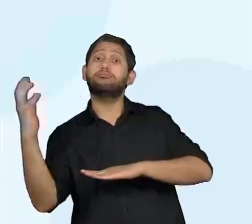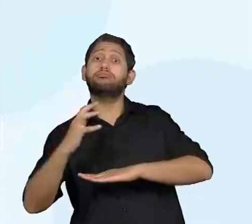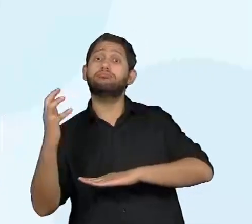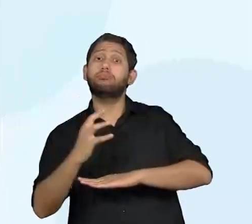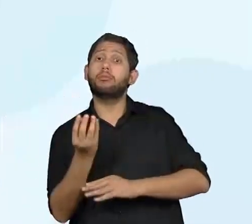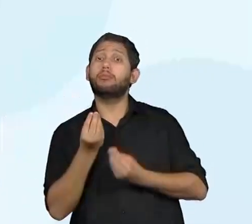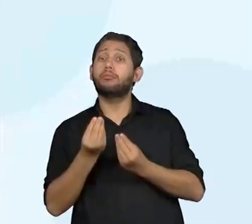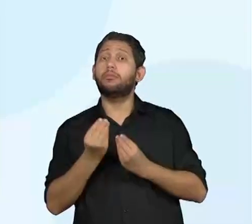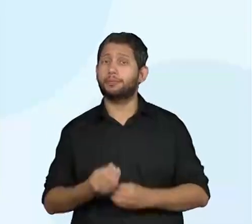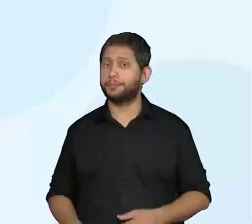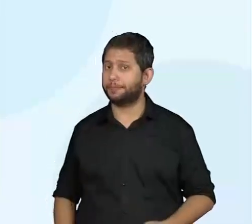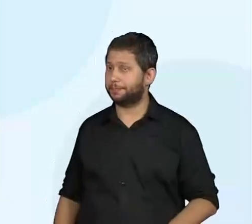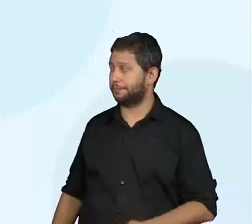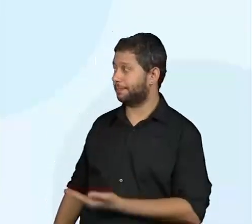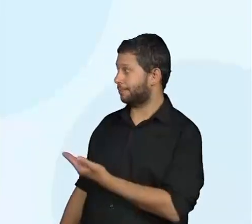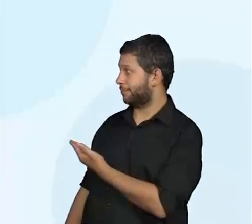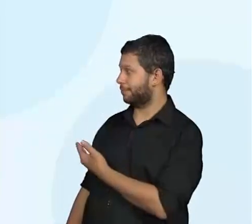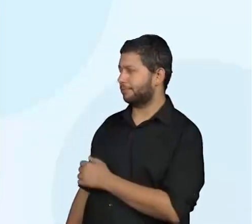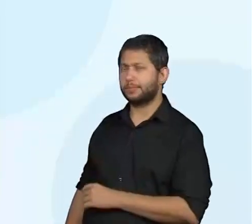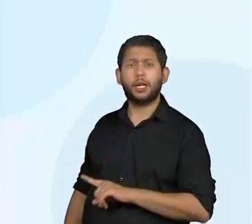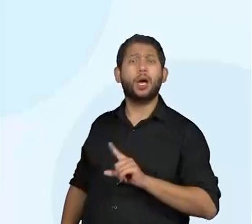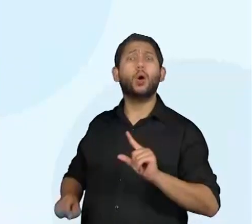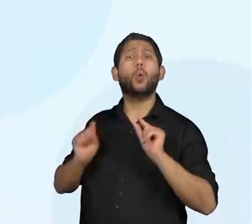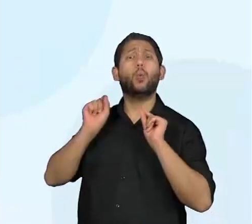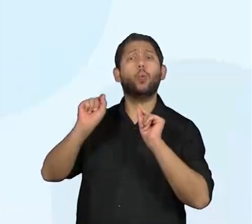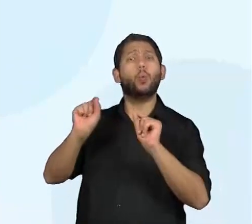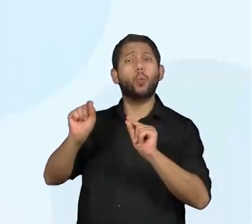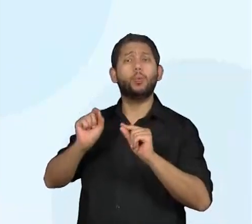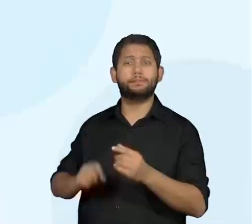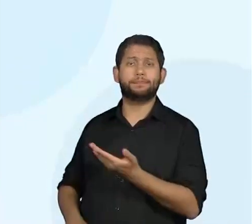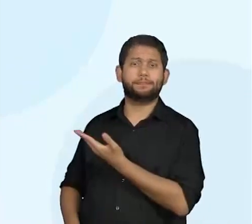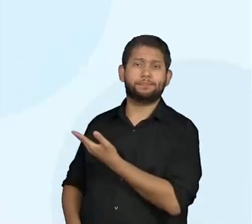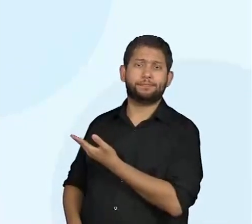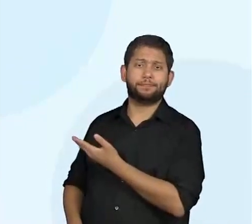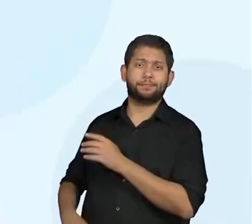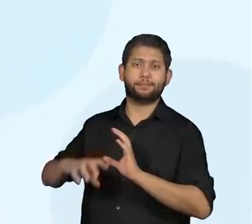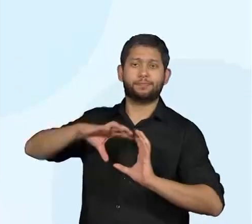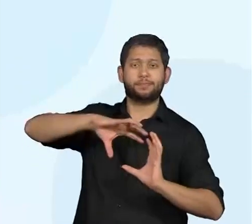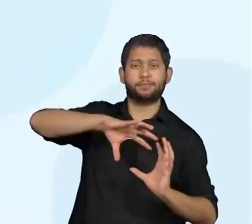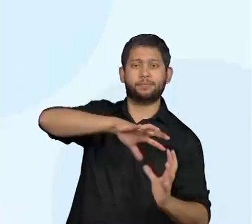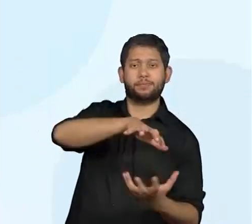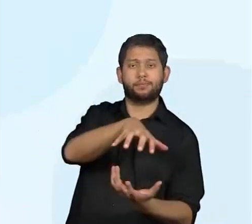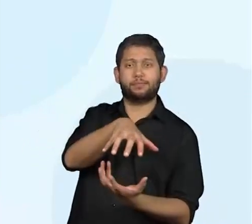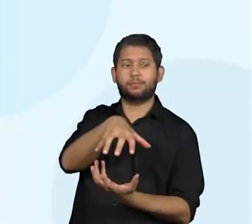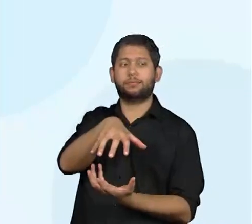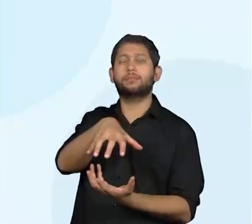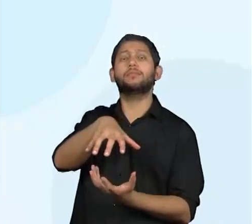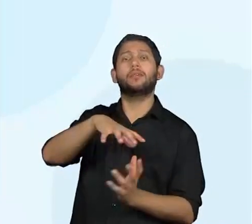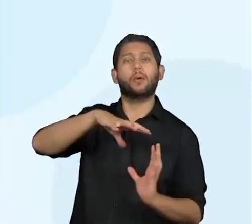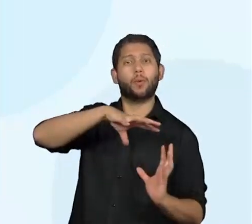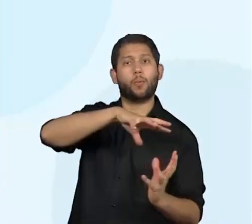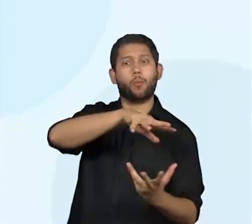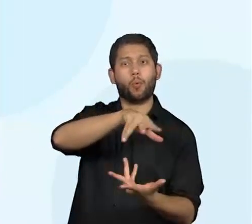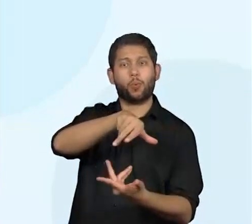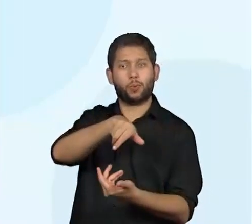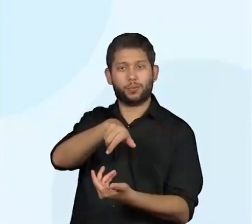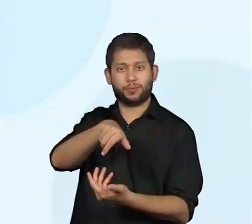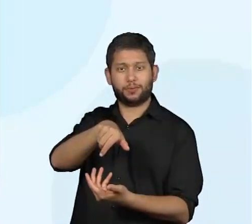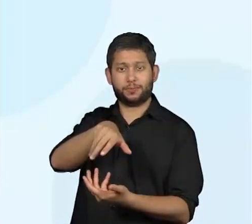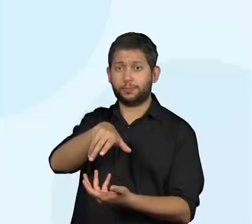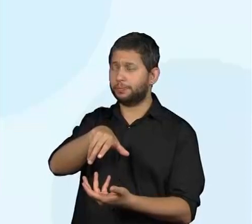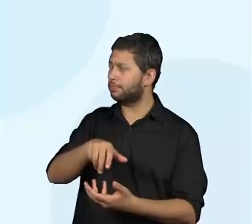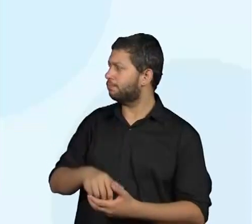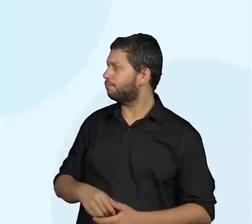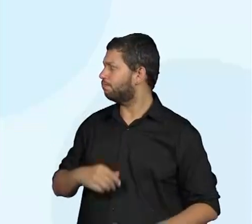Muito bem, pessoal. O que vocês estão vendo aí? O globo terrestre, certo? Legal. Nós